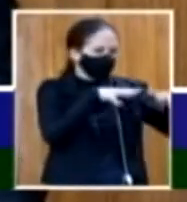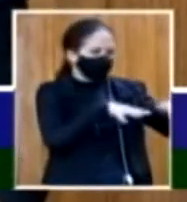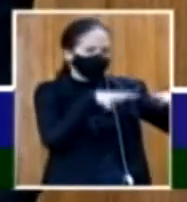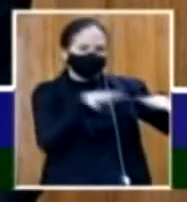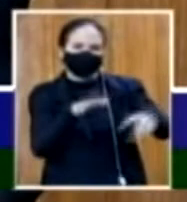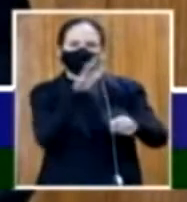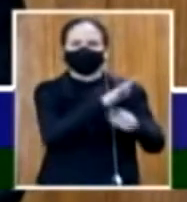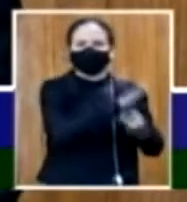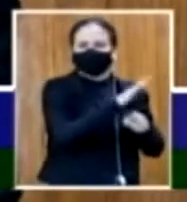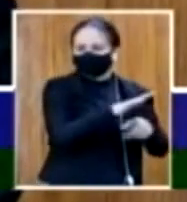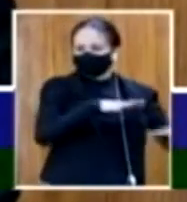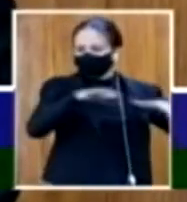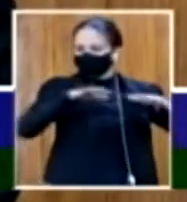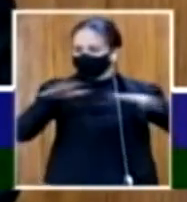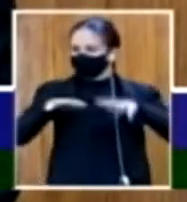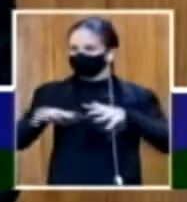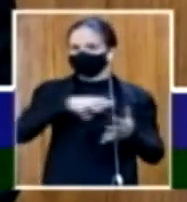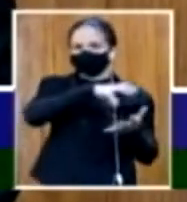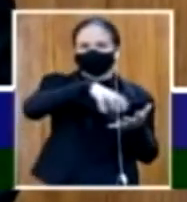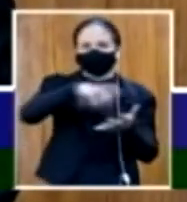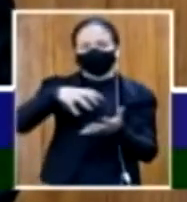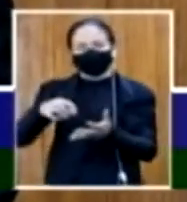contra carga tributária.